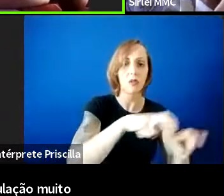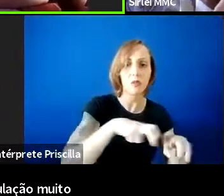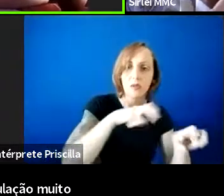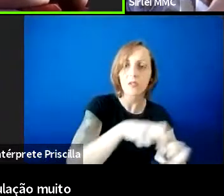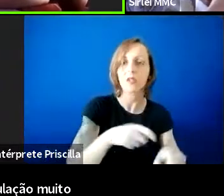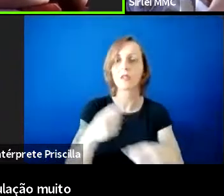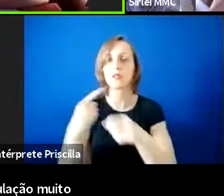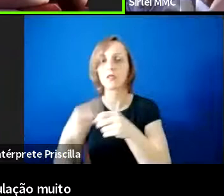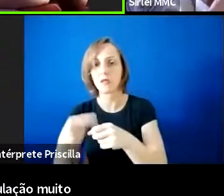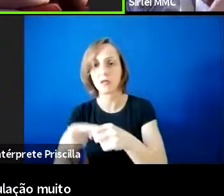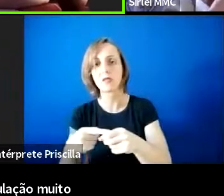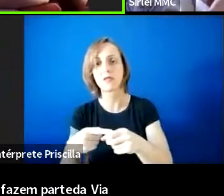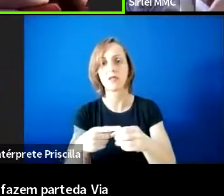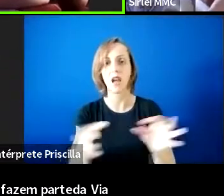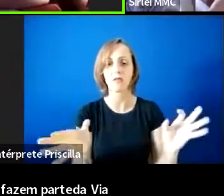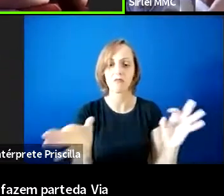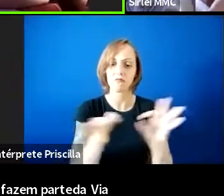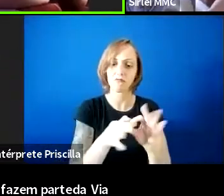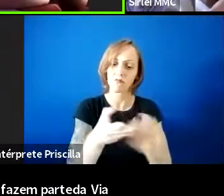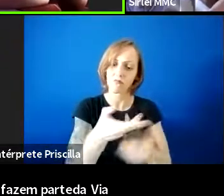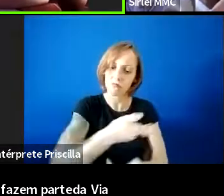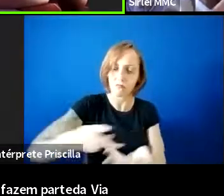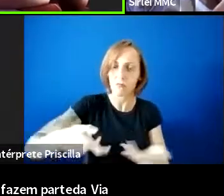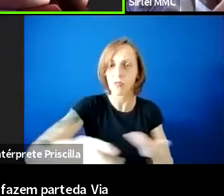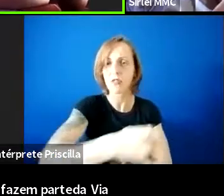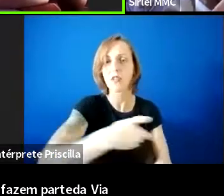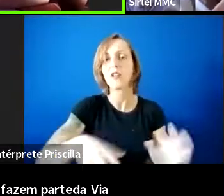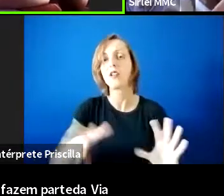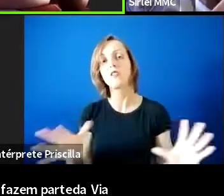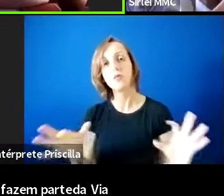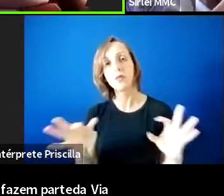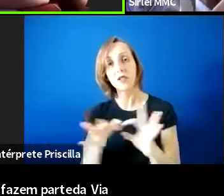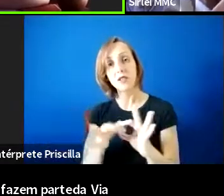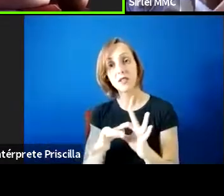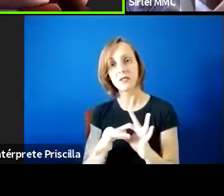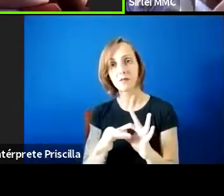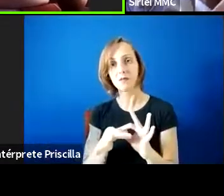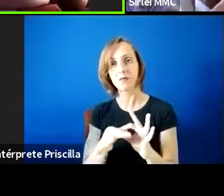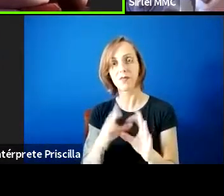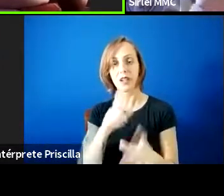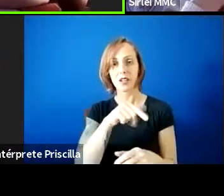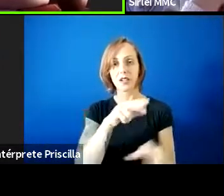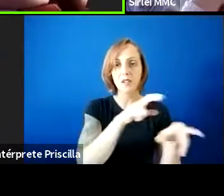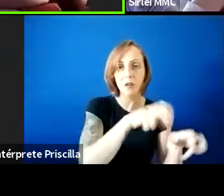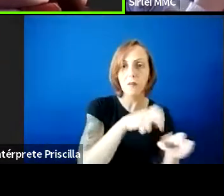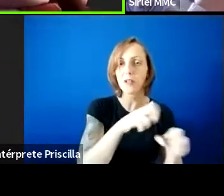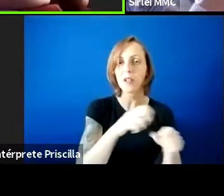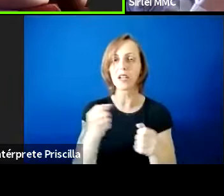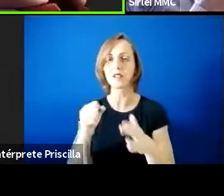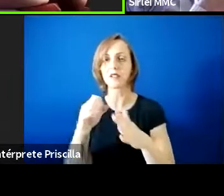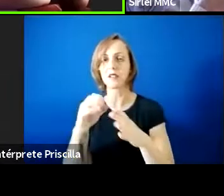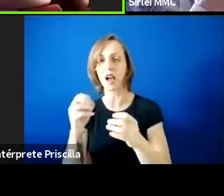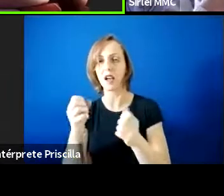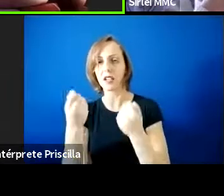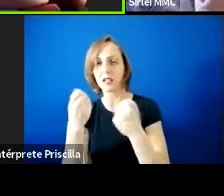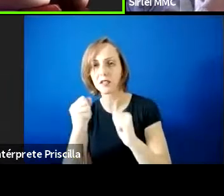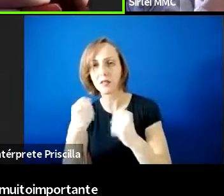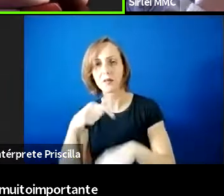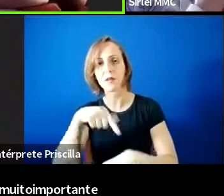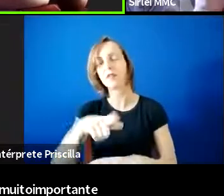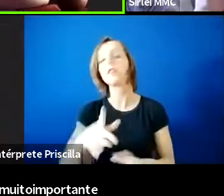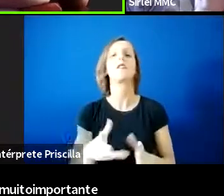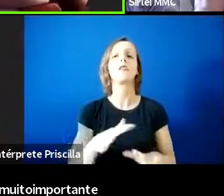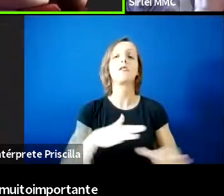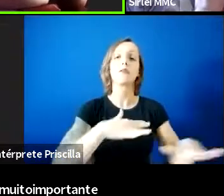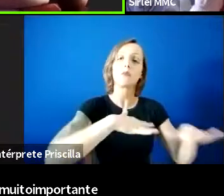campo e cidade, isso que eu falei antes também, essa aliança camponesa e operária é muito importante para nós. Então, é movimentos do campo, movimentos